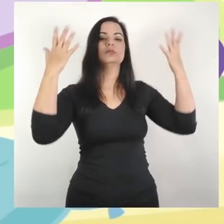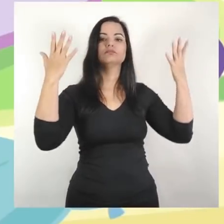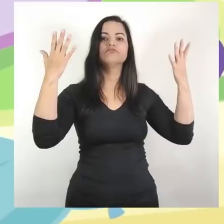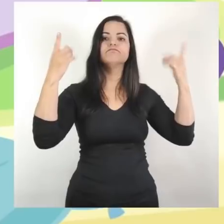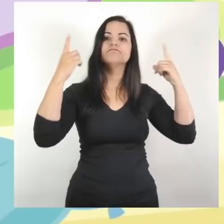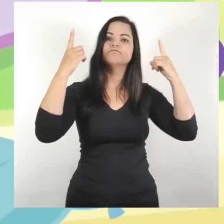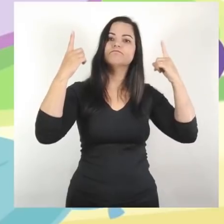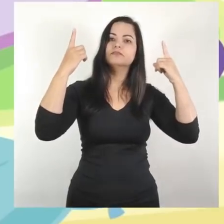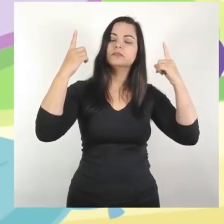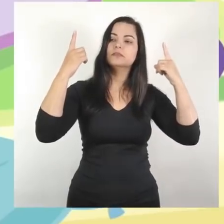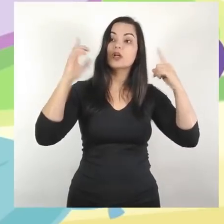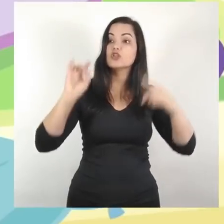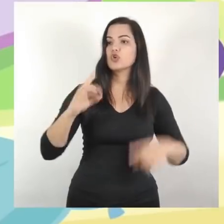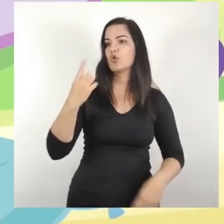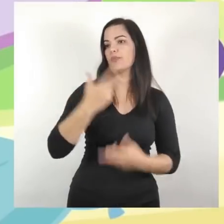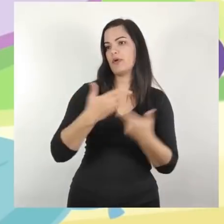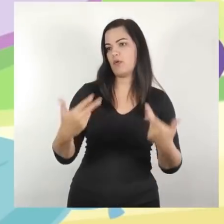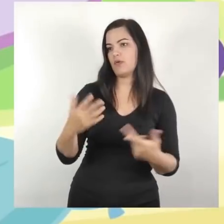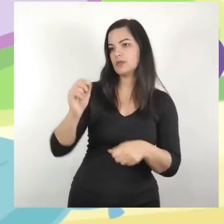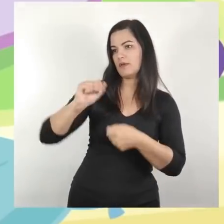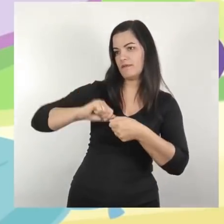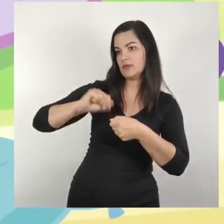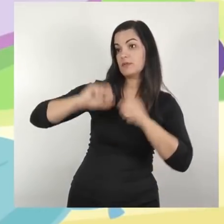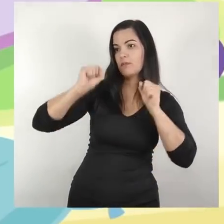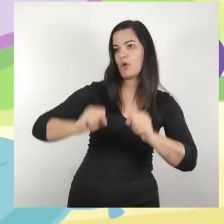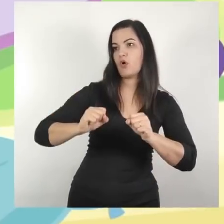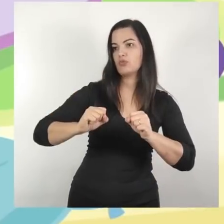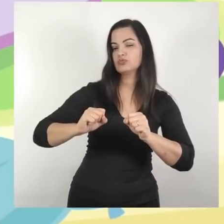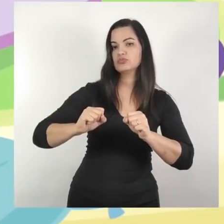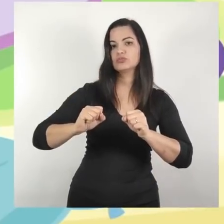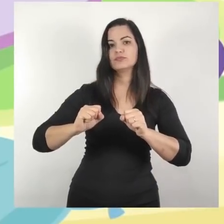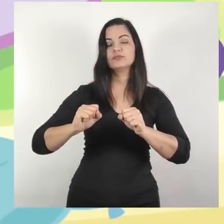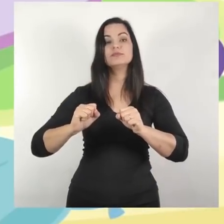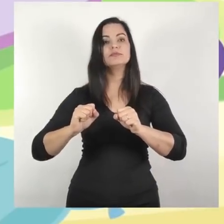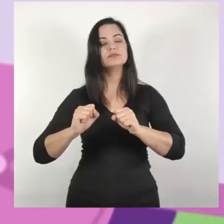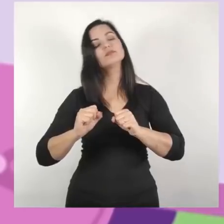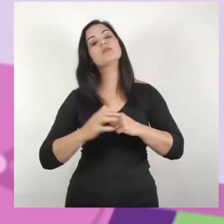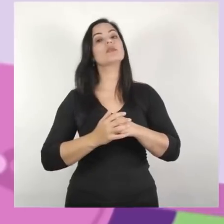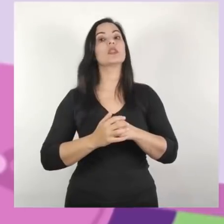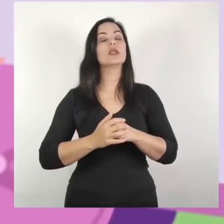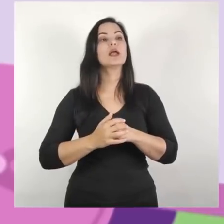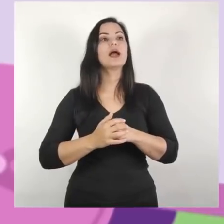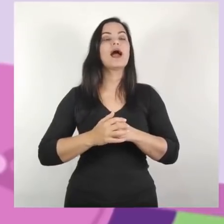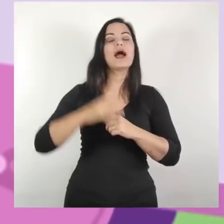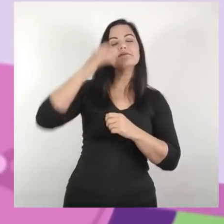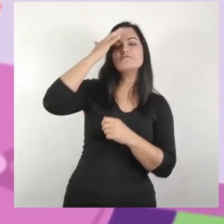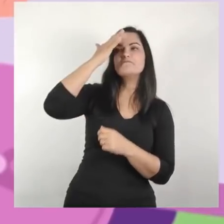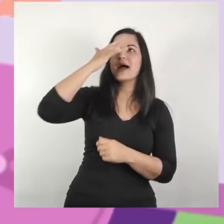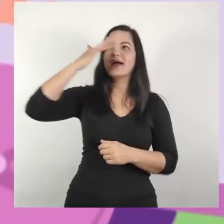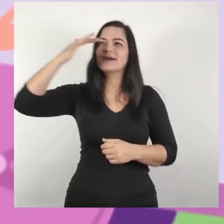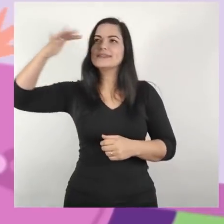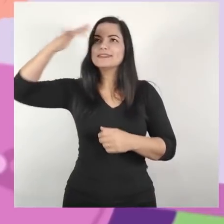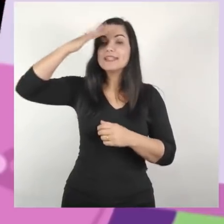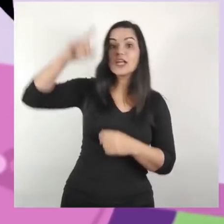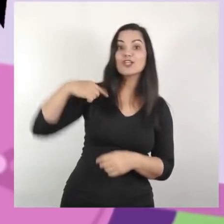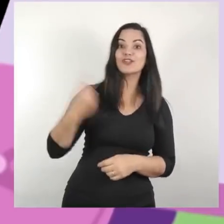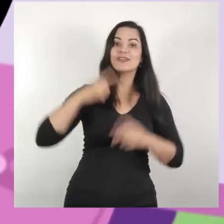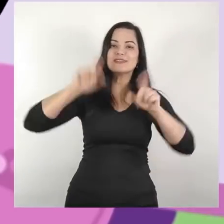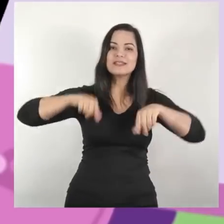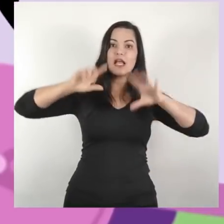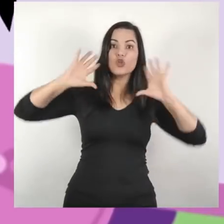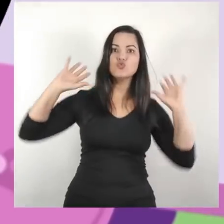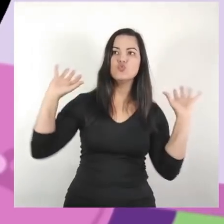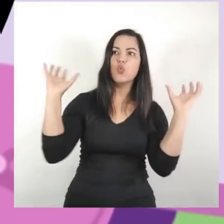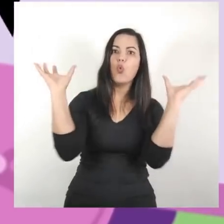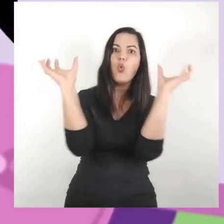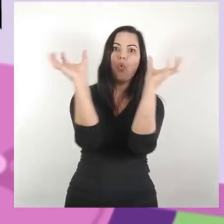Só tem uma coisa que podemos fazer. Faz de conta! Vamos fazer de conta que a gente era uma nuvem